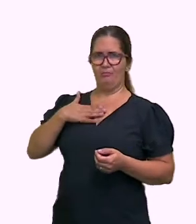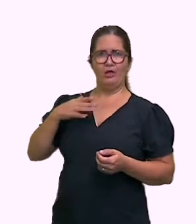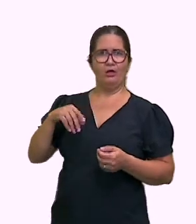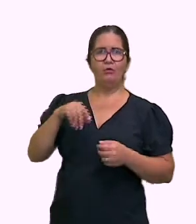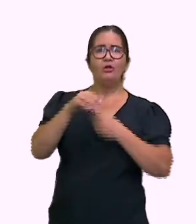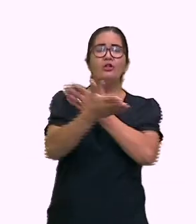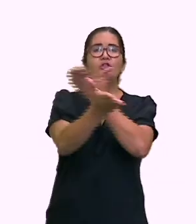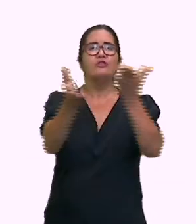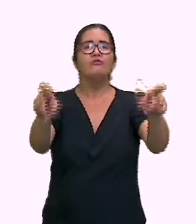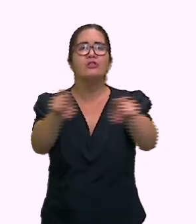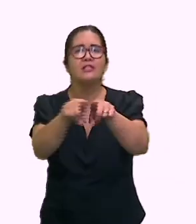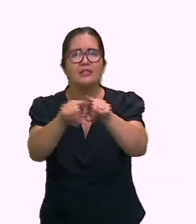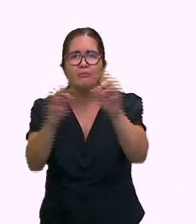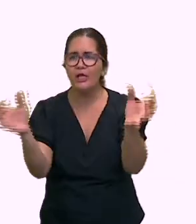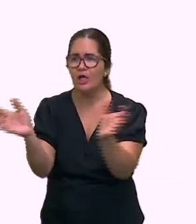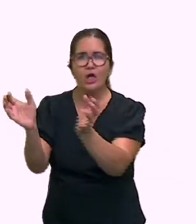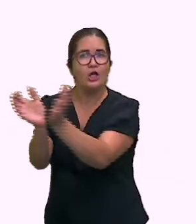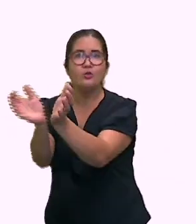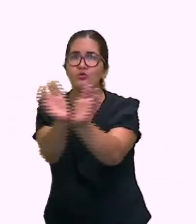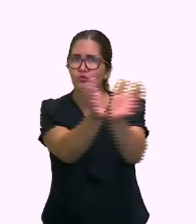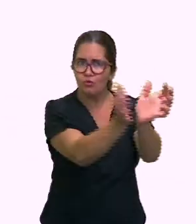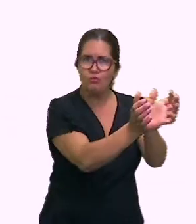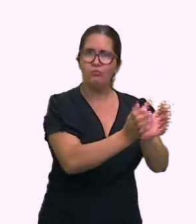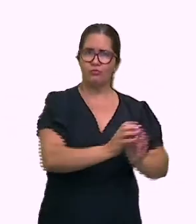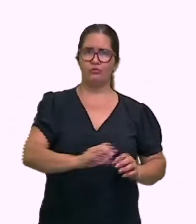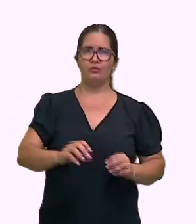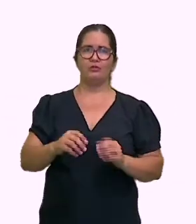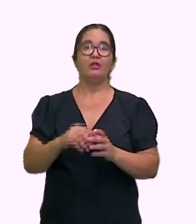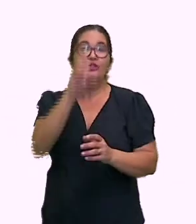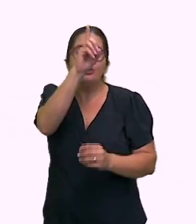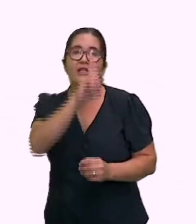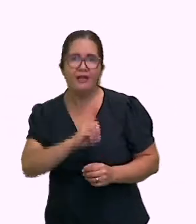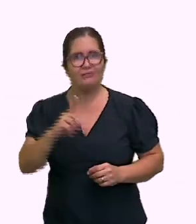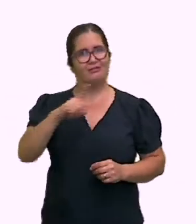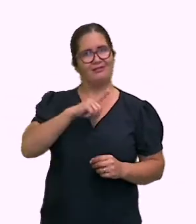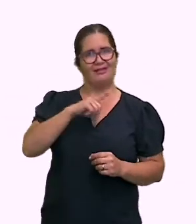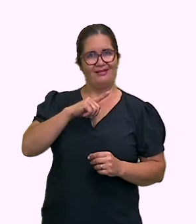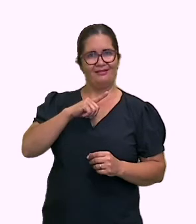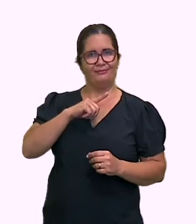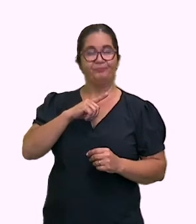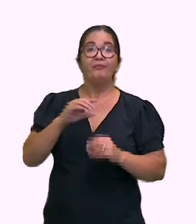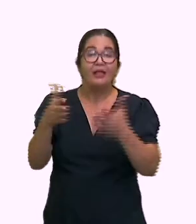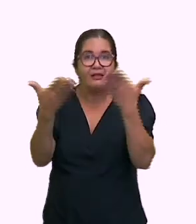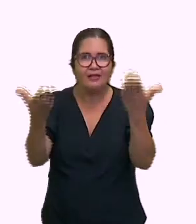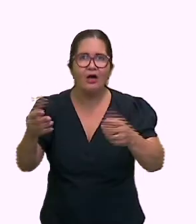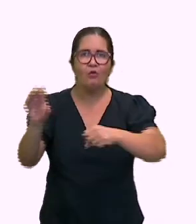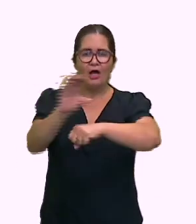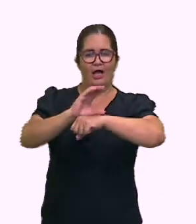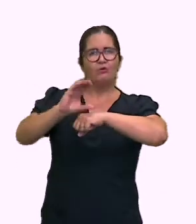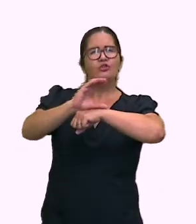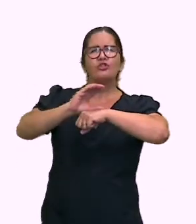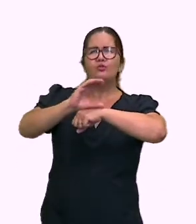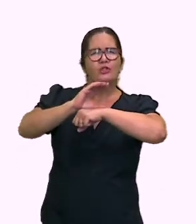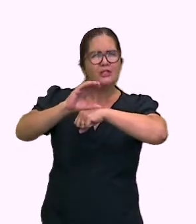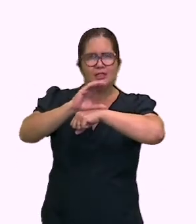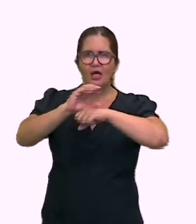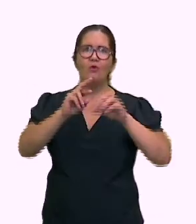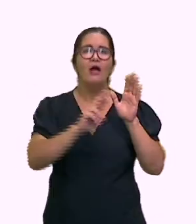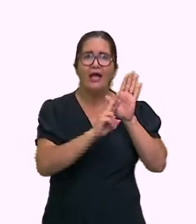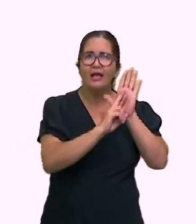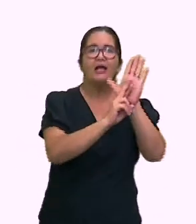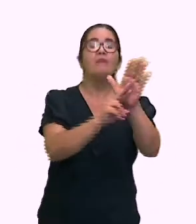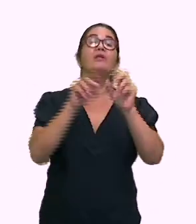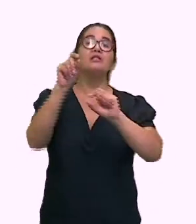políticos. Sua organização é de defesa, o Estado e os